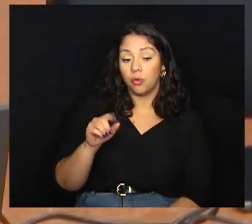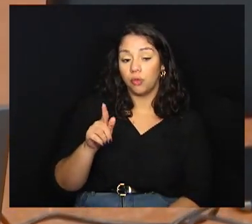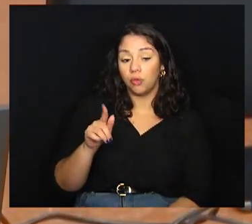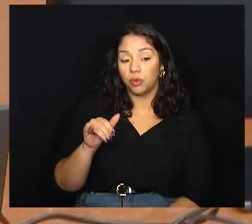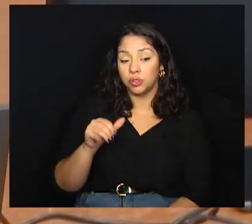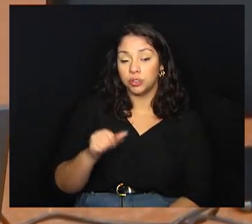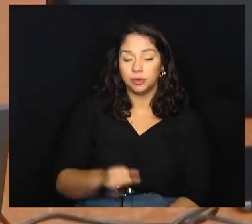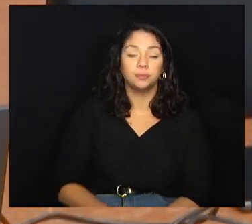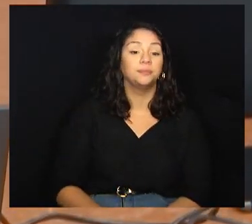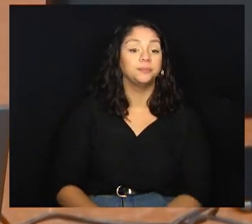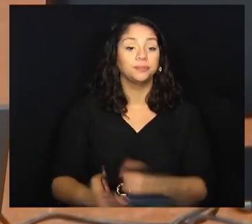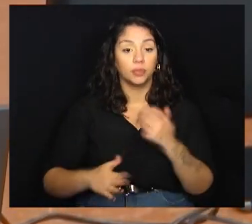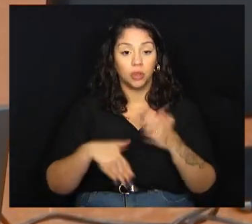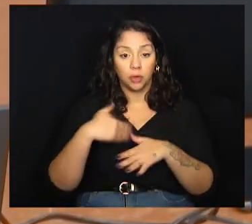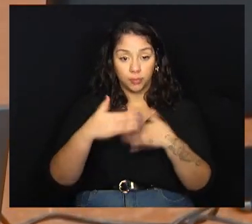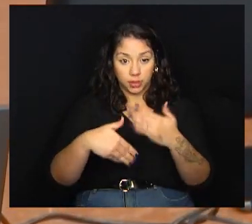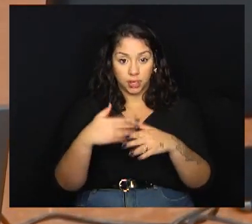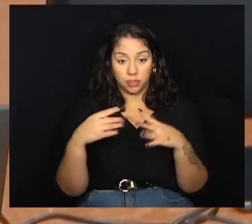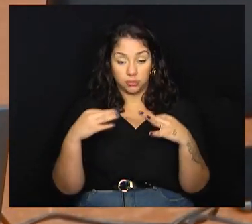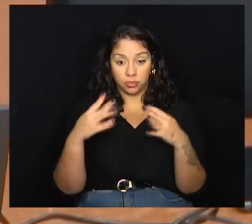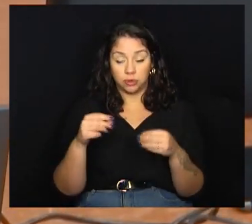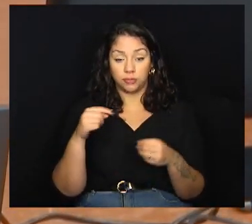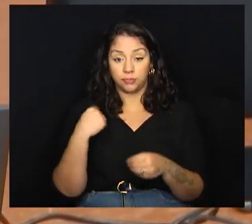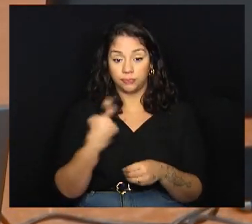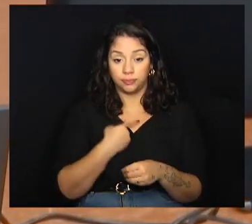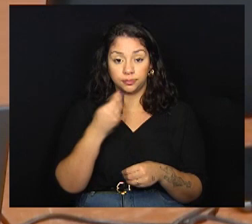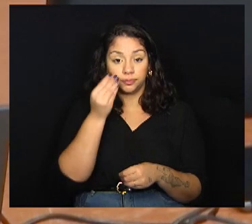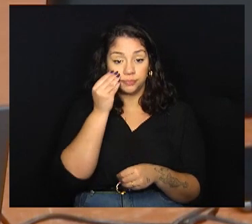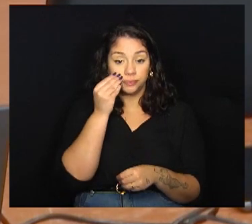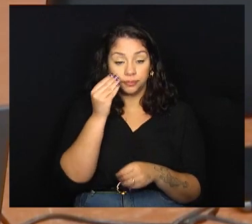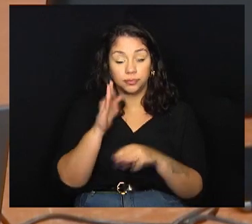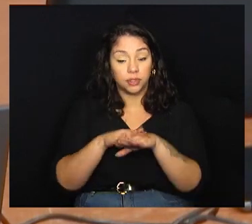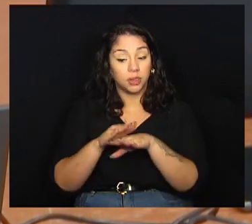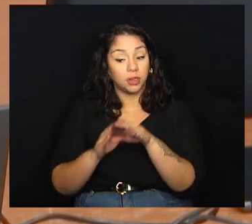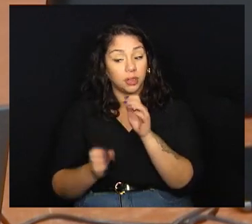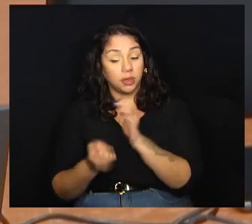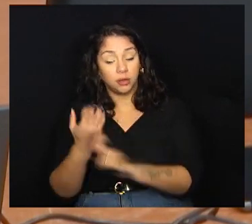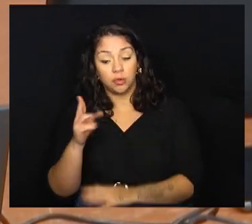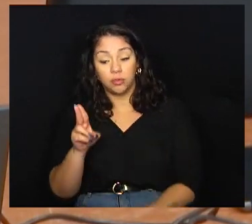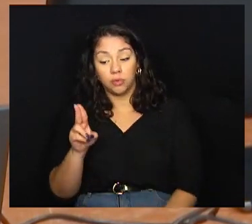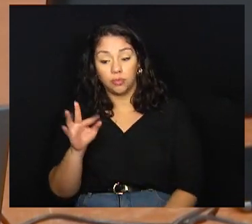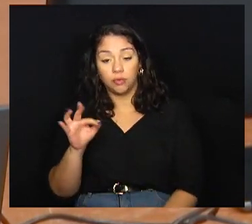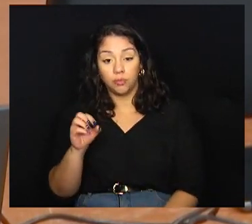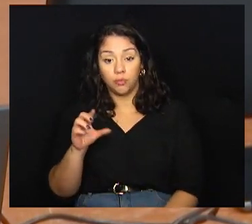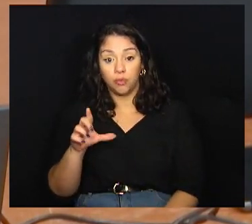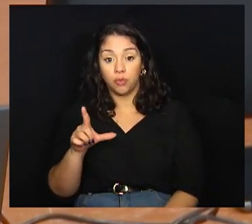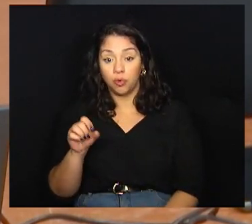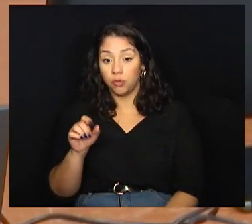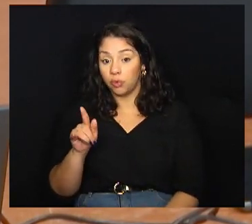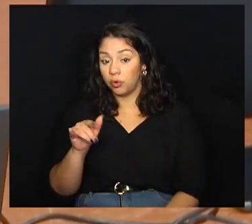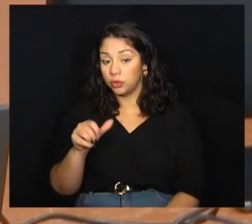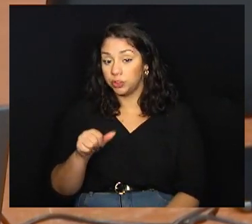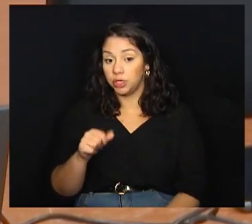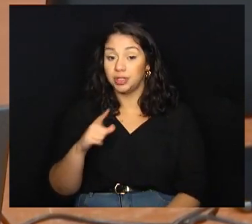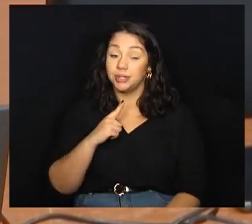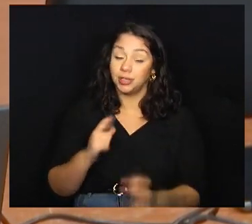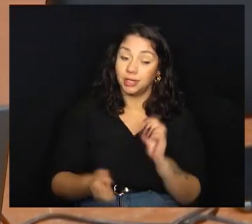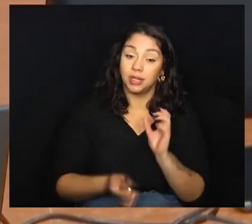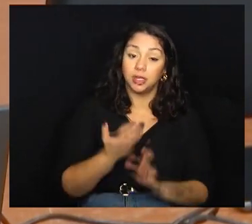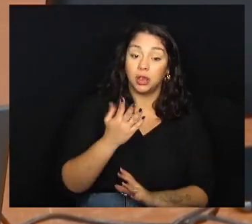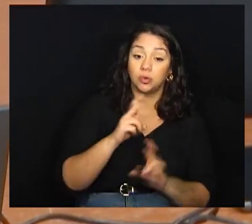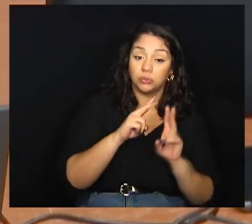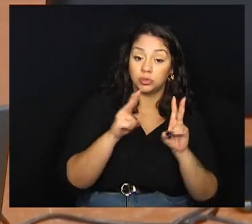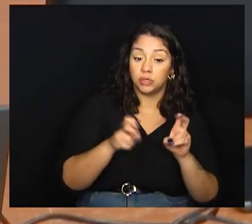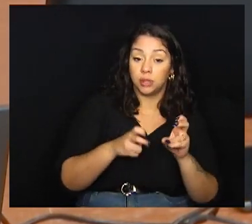todo de a gente tentar fazer da ufologia um assunto de utilidade pública